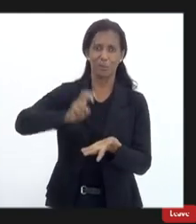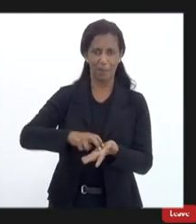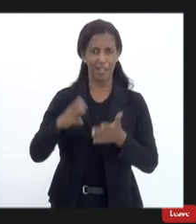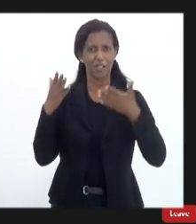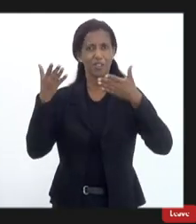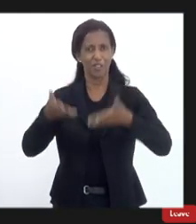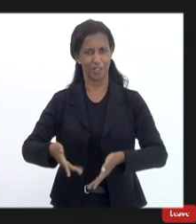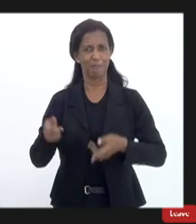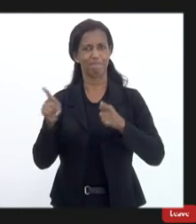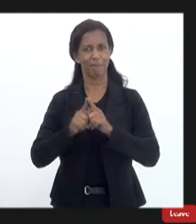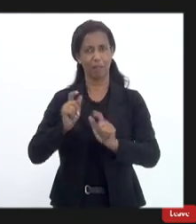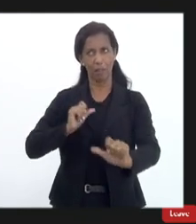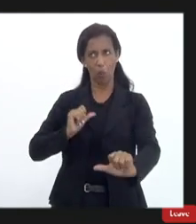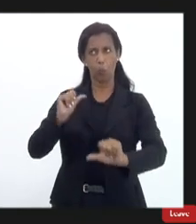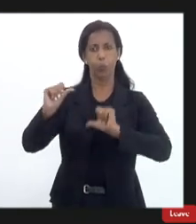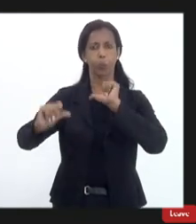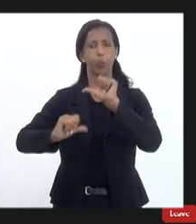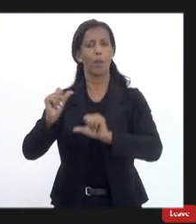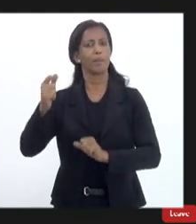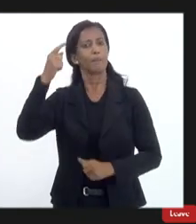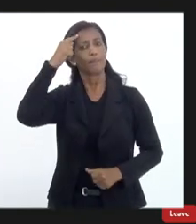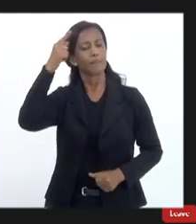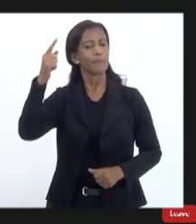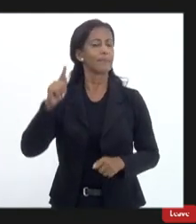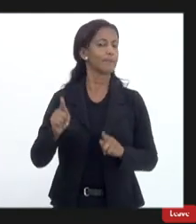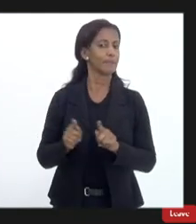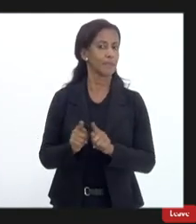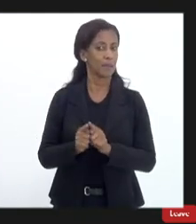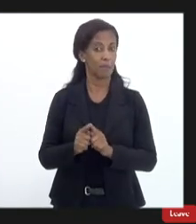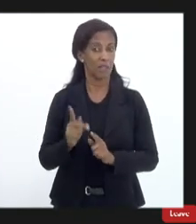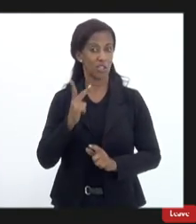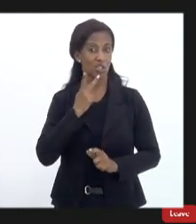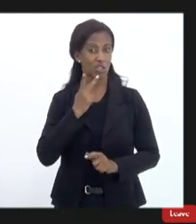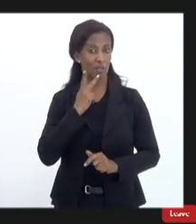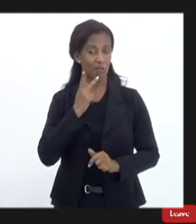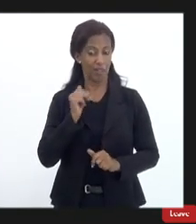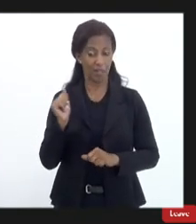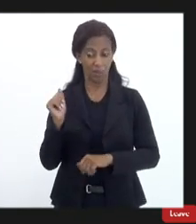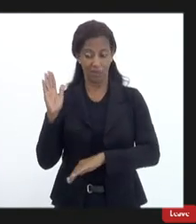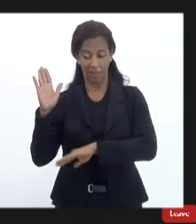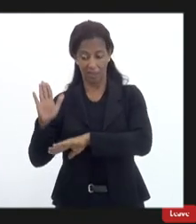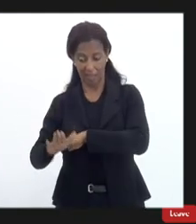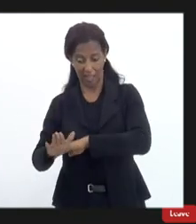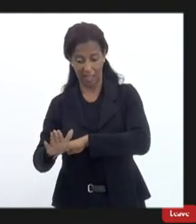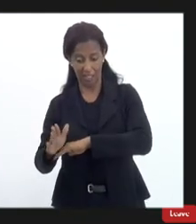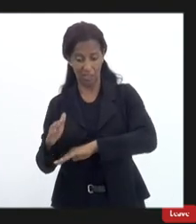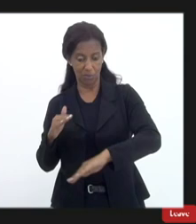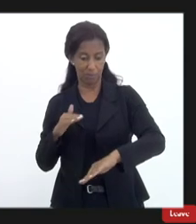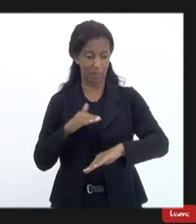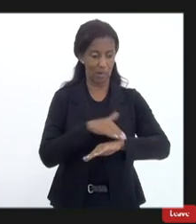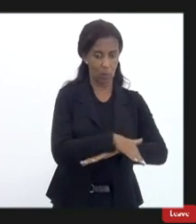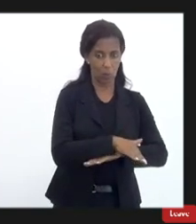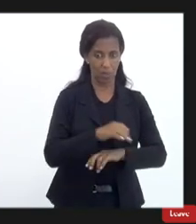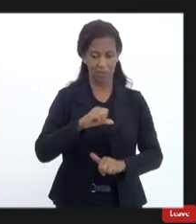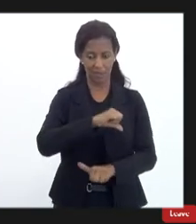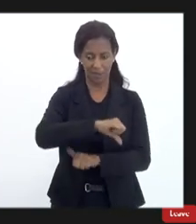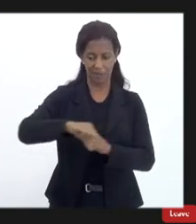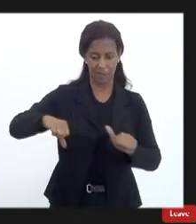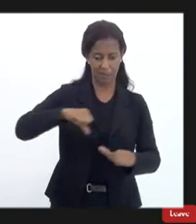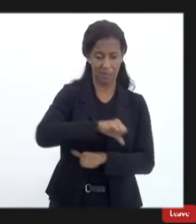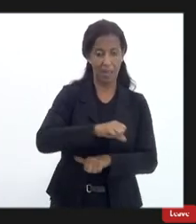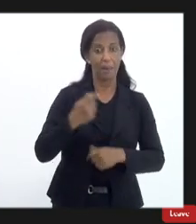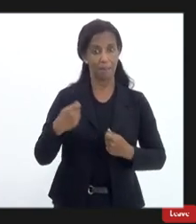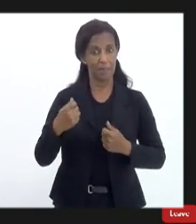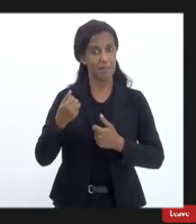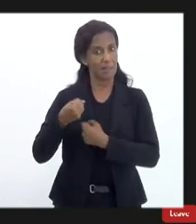uma dimensão que a gente precisa pensar também, né? Porque a gente está falando da transição do turno da tarde para o turno da noite, mas a gente